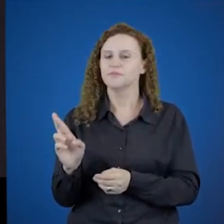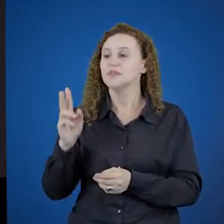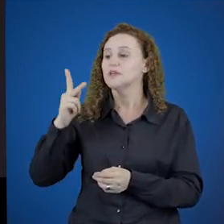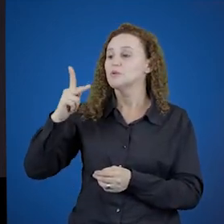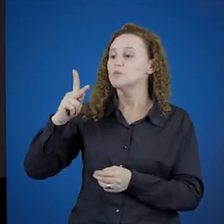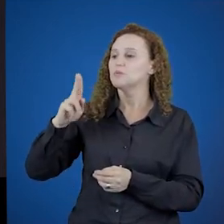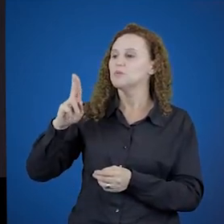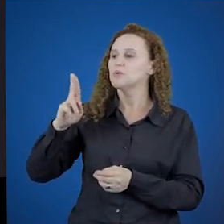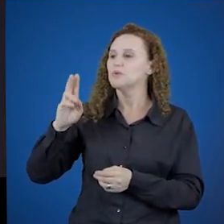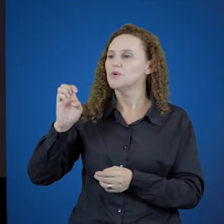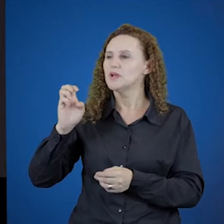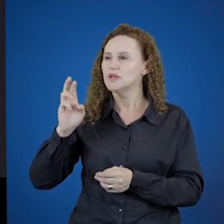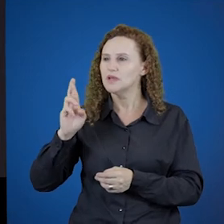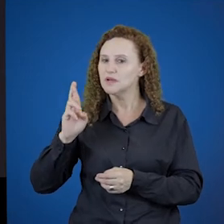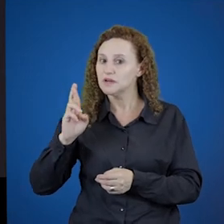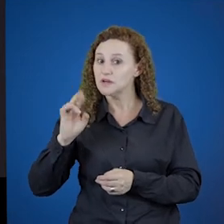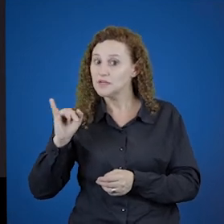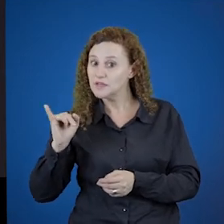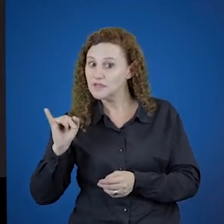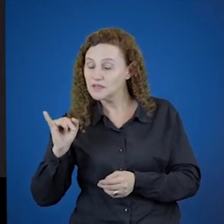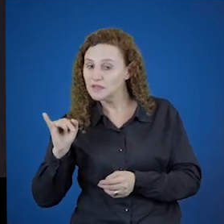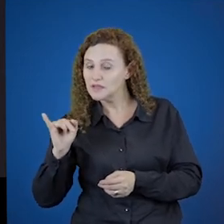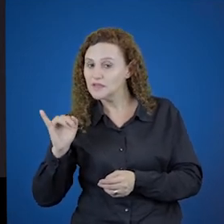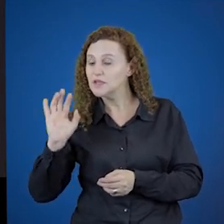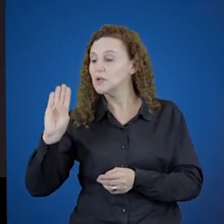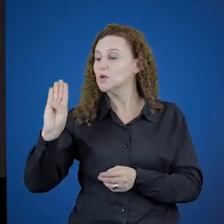seria que Pueri